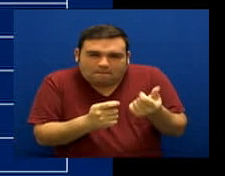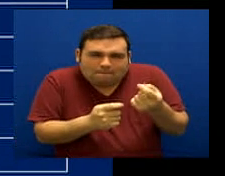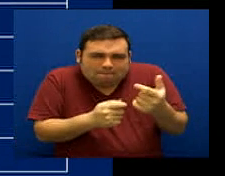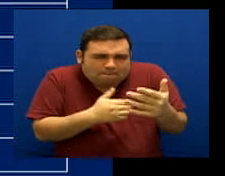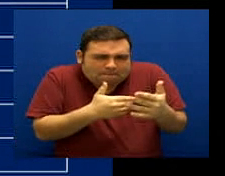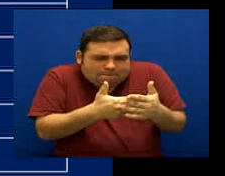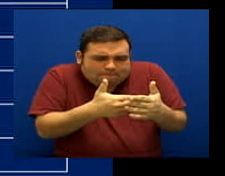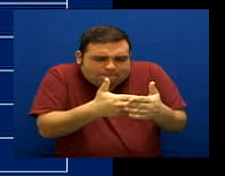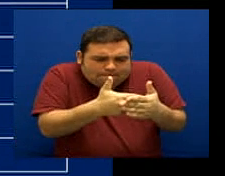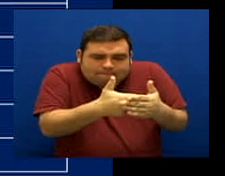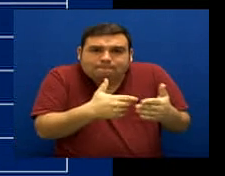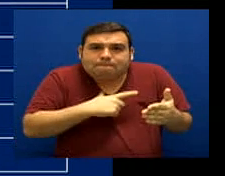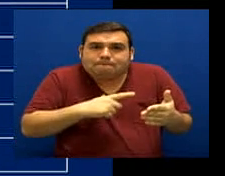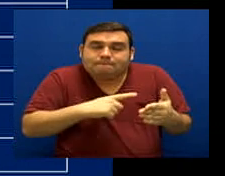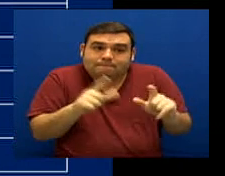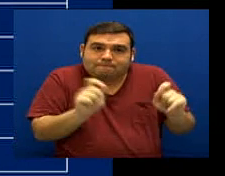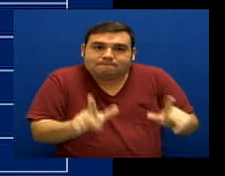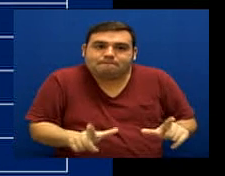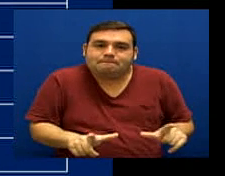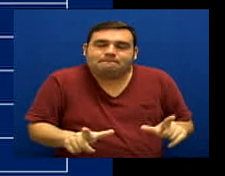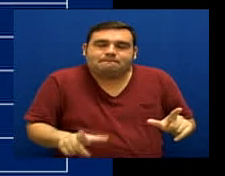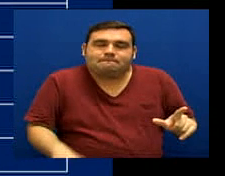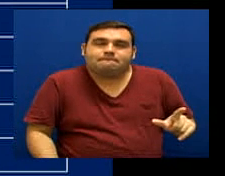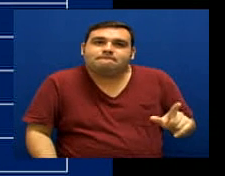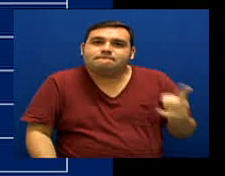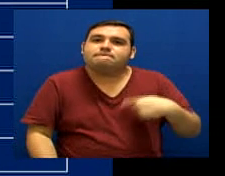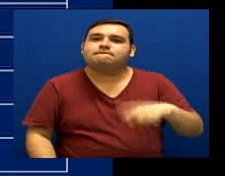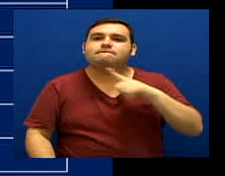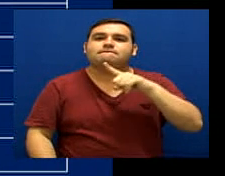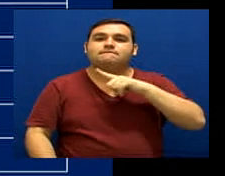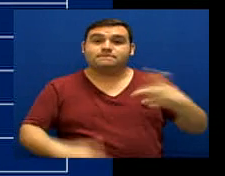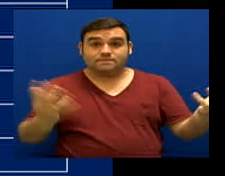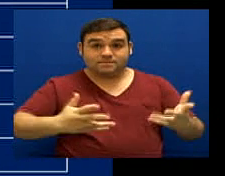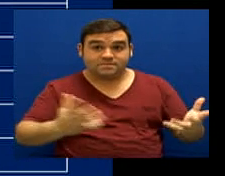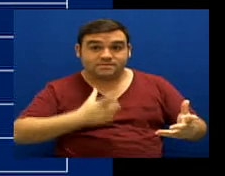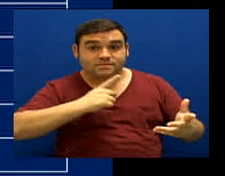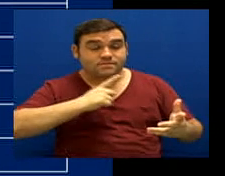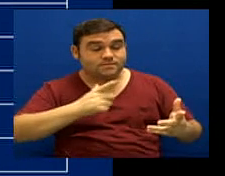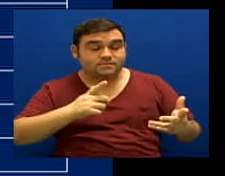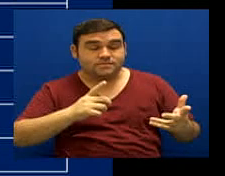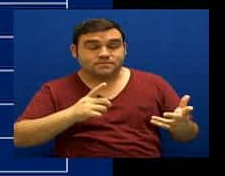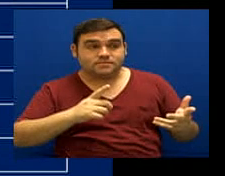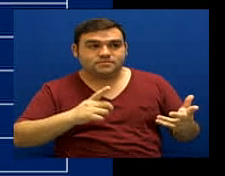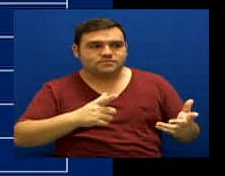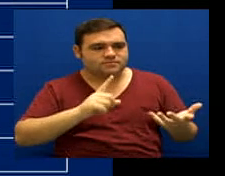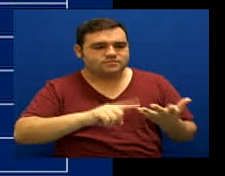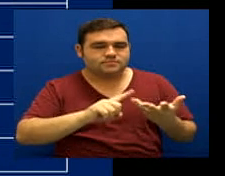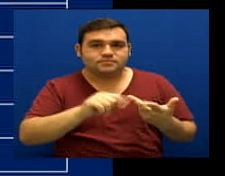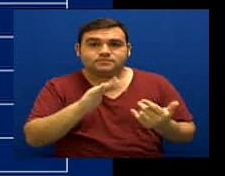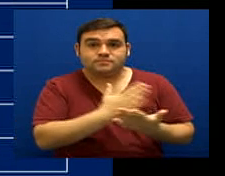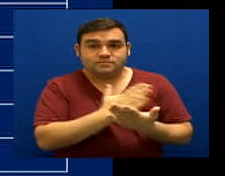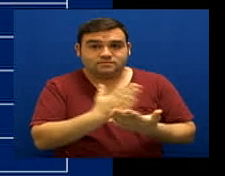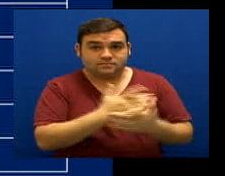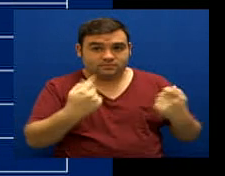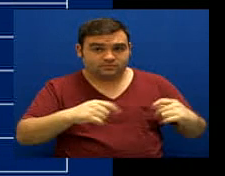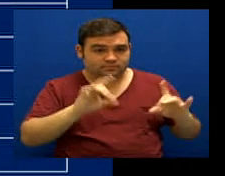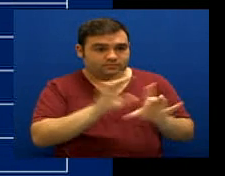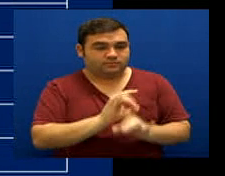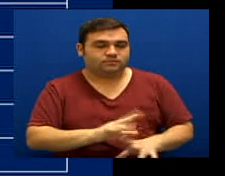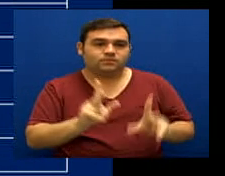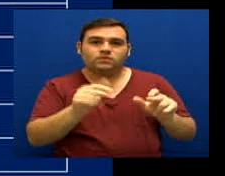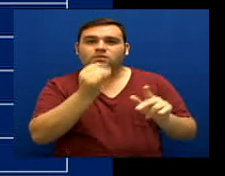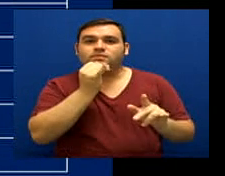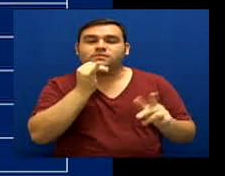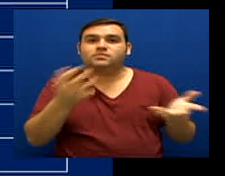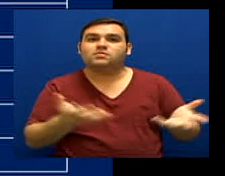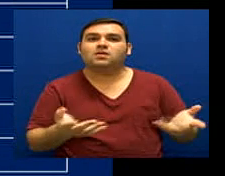próximo do limite de alerta nós temos aí situações é pontual para resolver é o caso